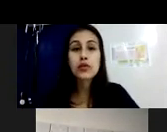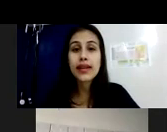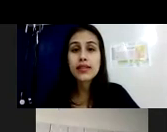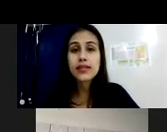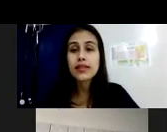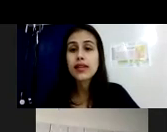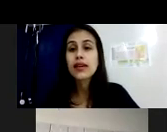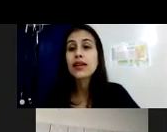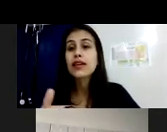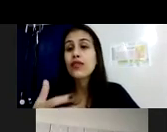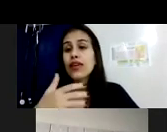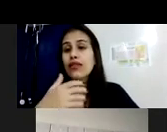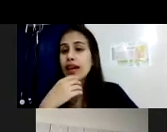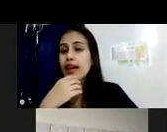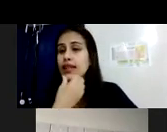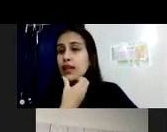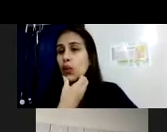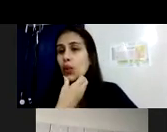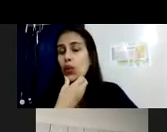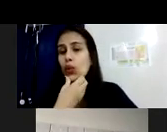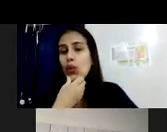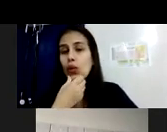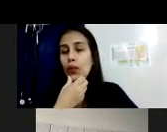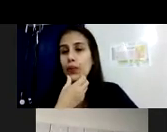algumas doenças que favorecem